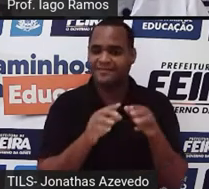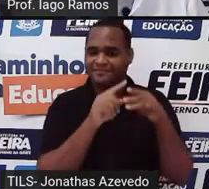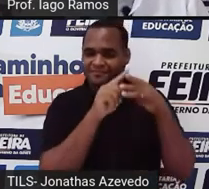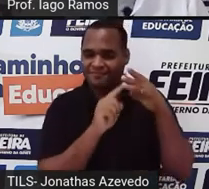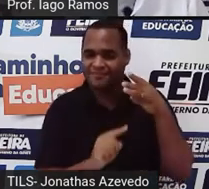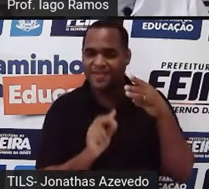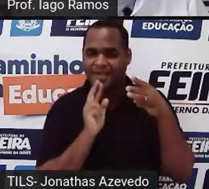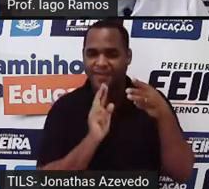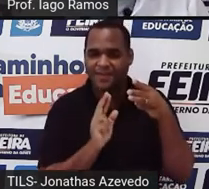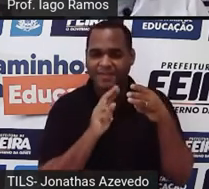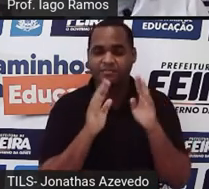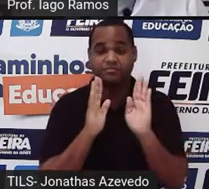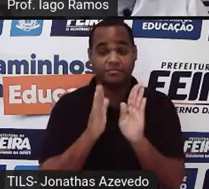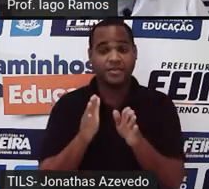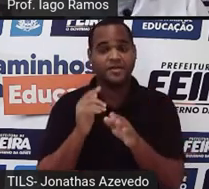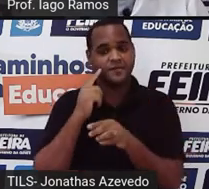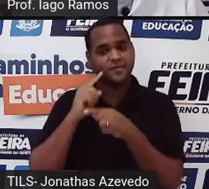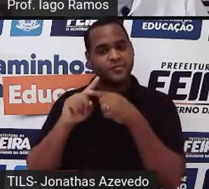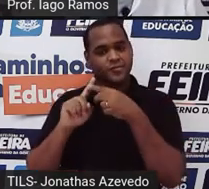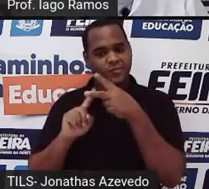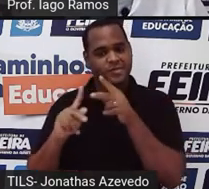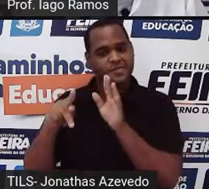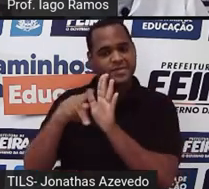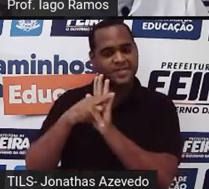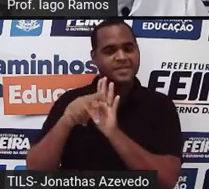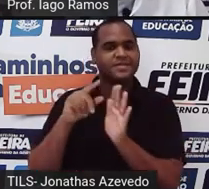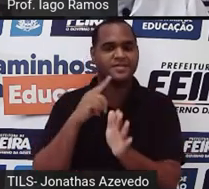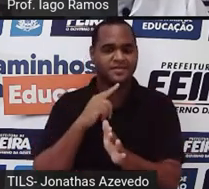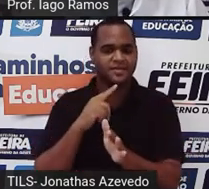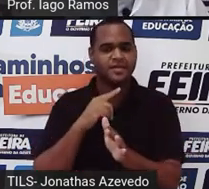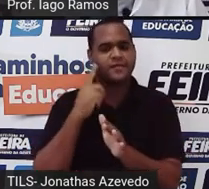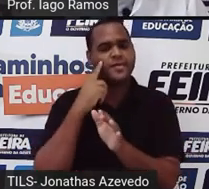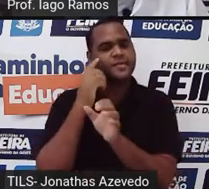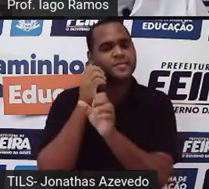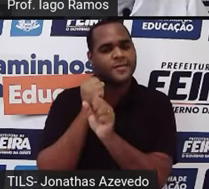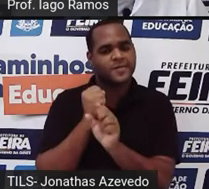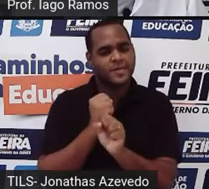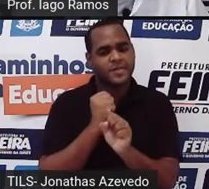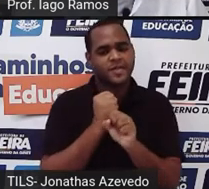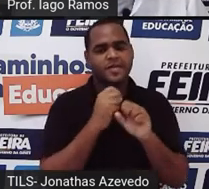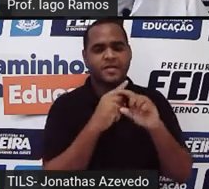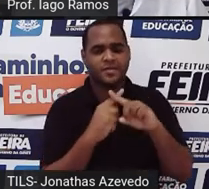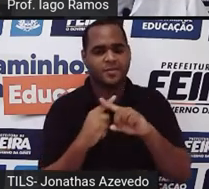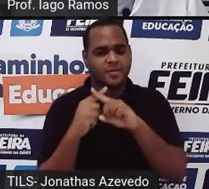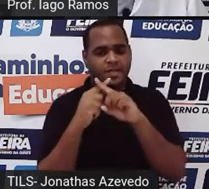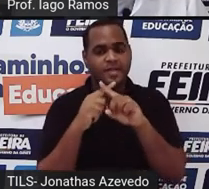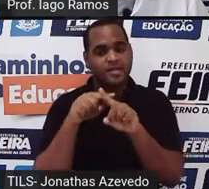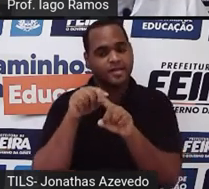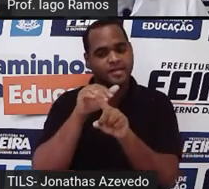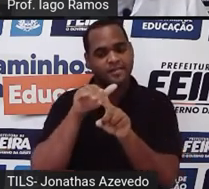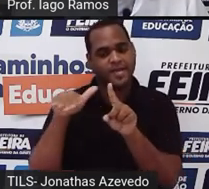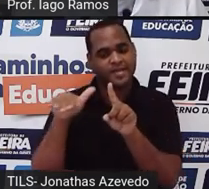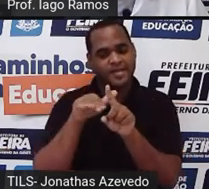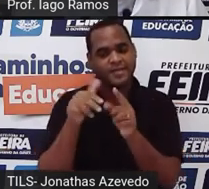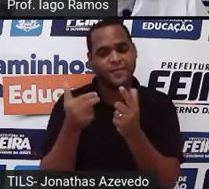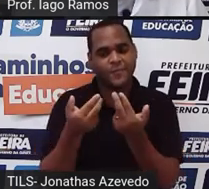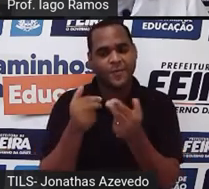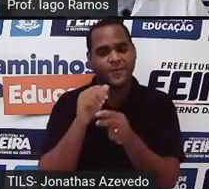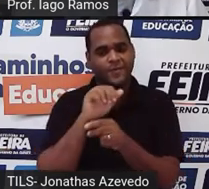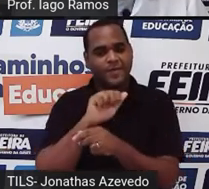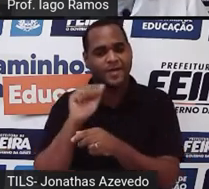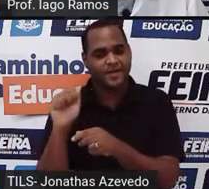resultados, vimos essas duas propriedades aqui, que é quando você multiplica potências que têm bases iguais,